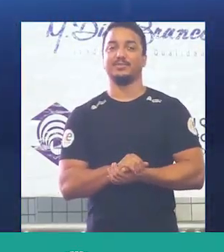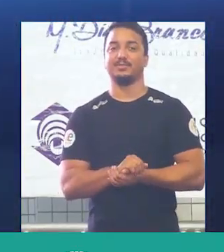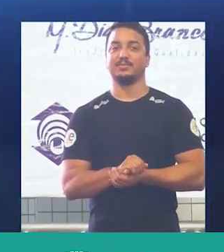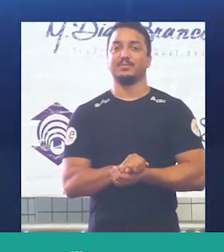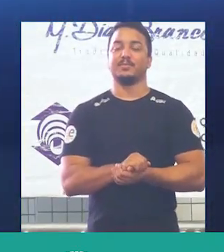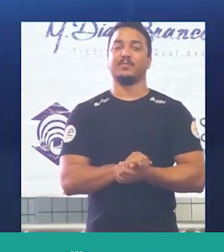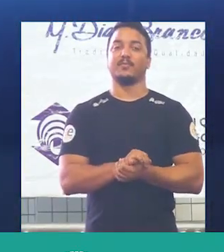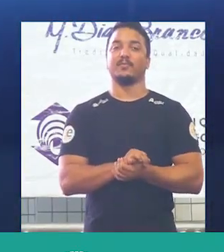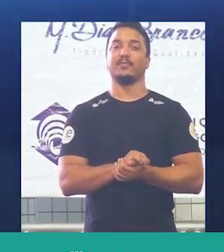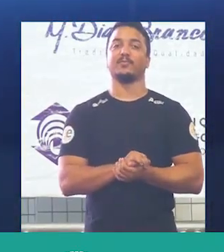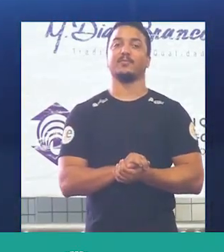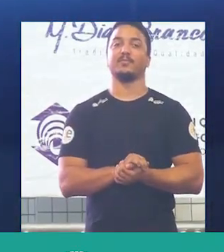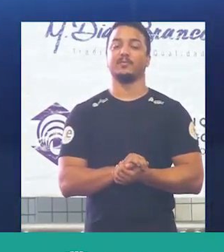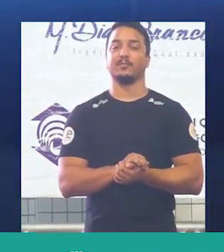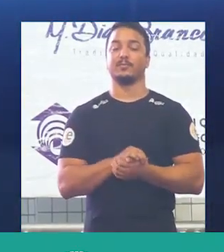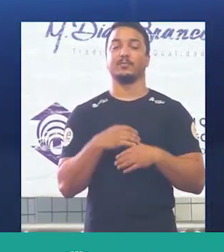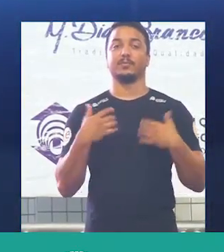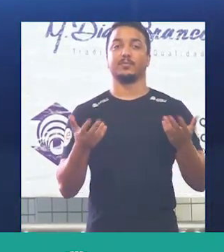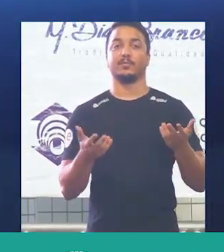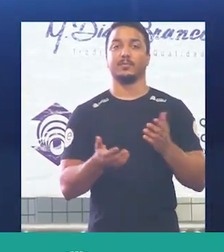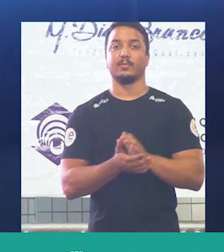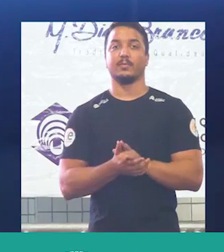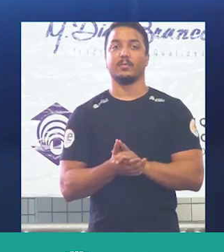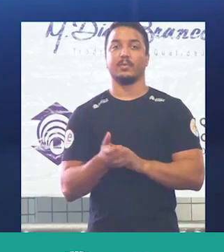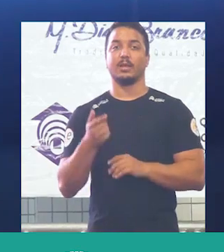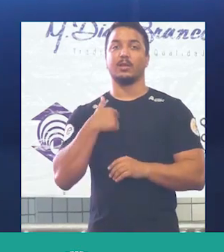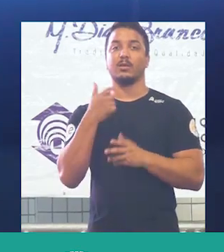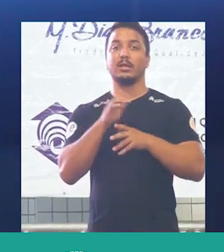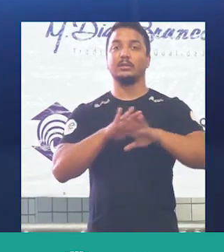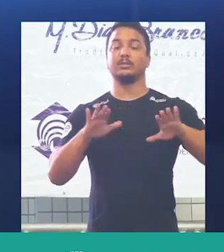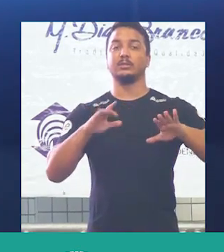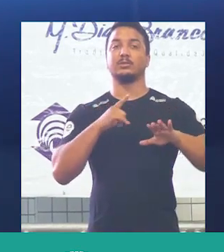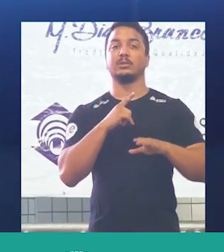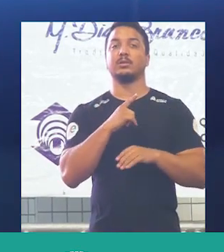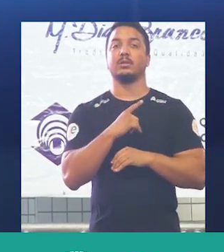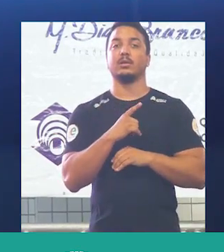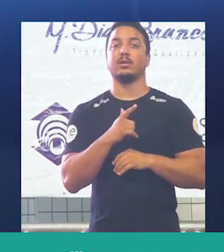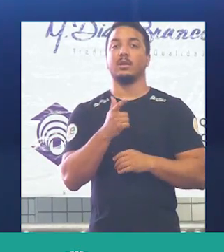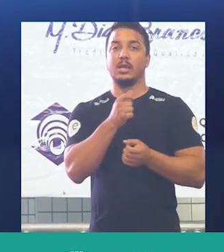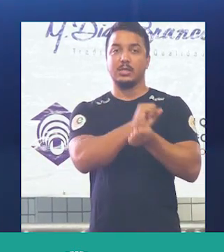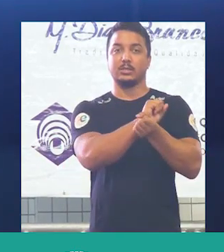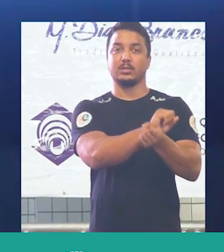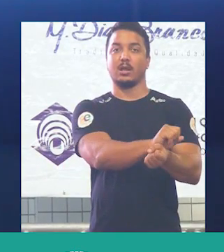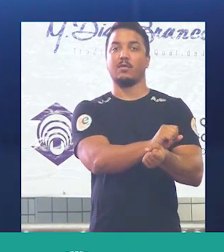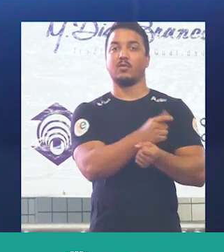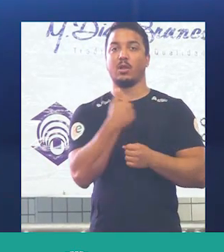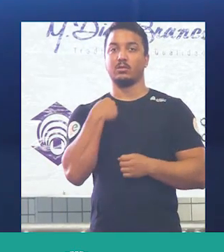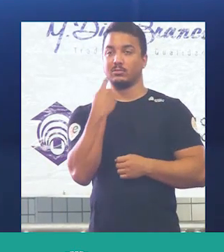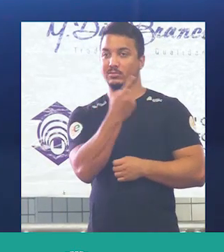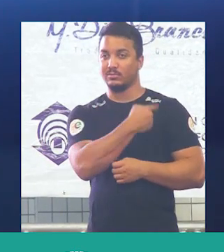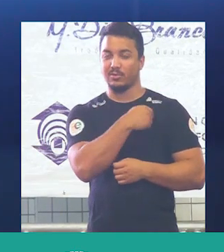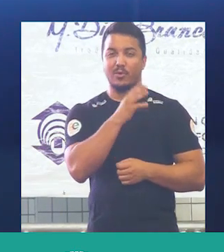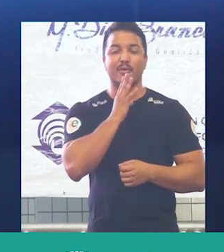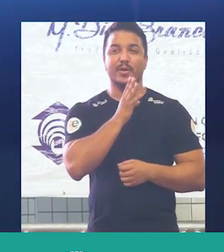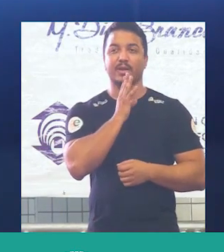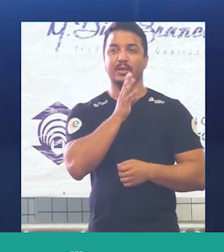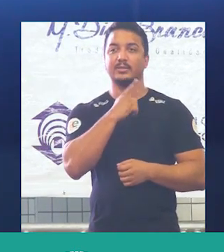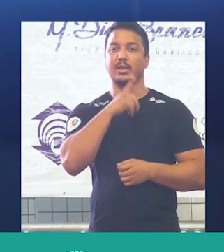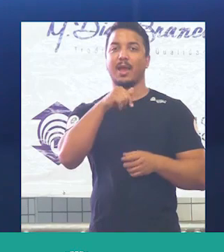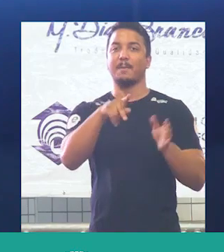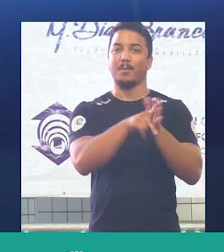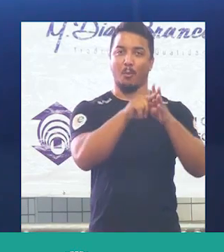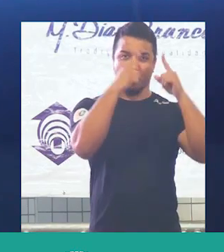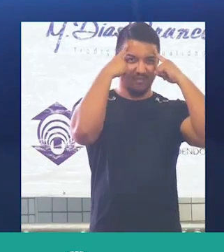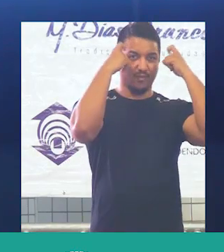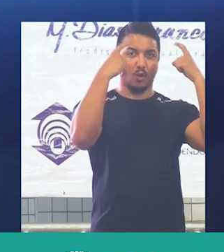longe. Mas vamos aqui. Pessoal, então dessa forma, A escravidão que a gente conhece é a escravidão da